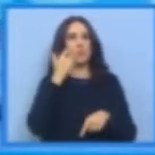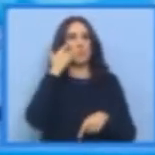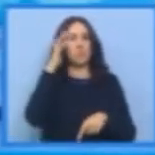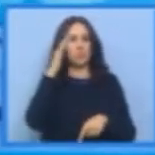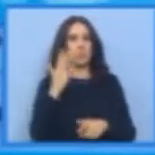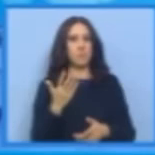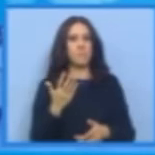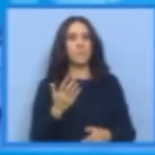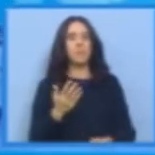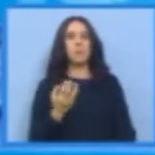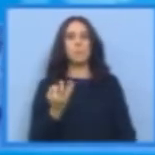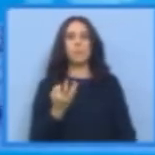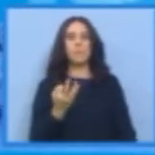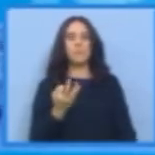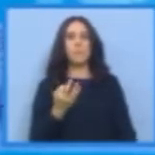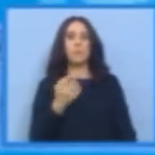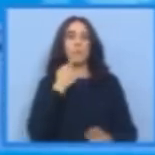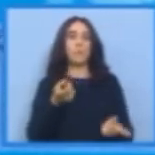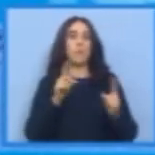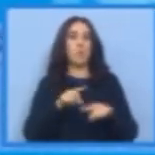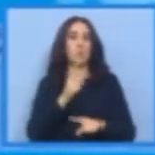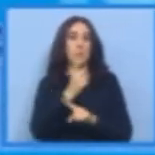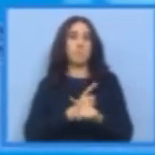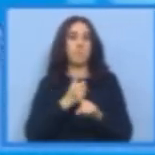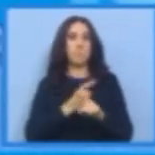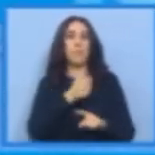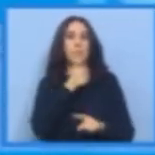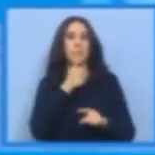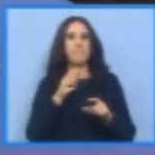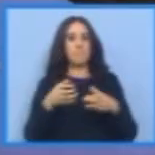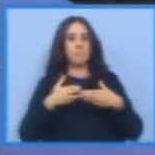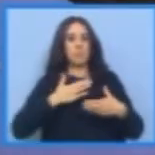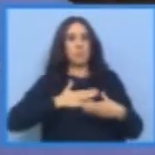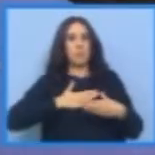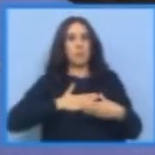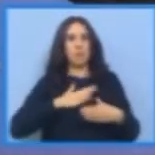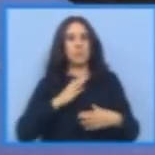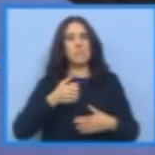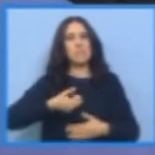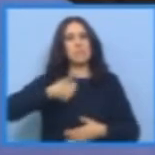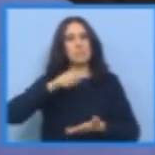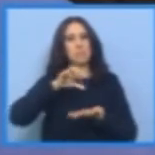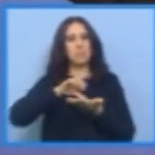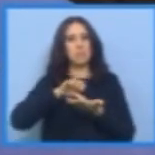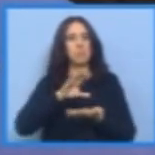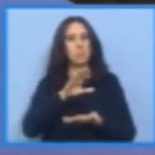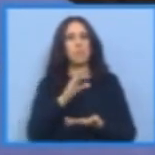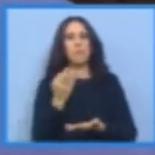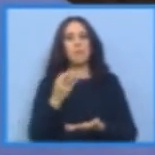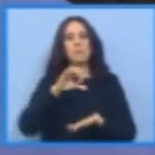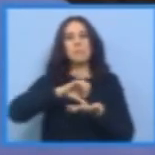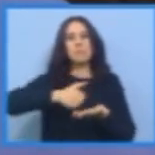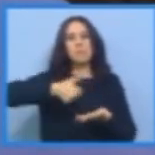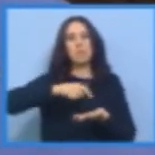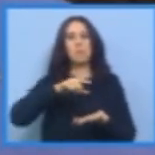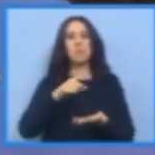migrações. Porque voltamos mais uma vez a esta questão securitária, é isso que tem estado no centro e por isso estar no centro muitas